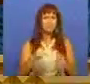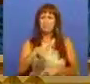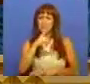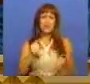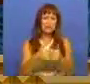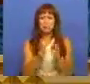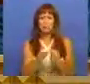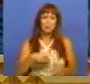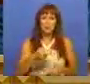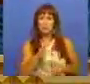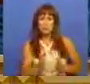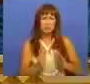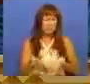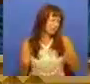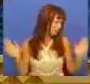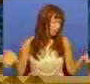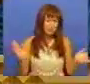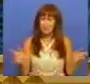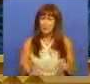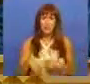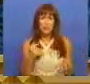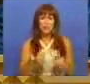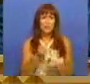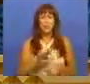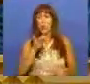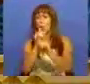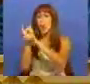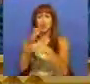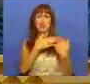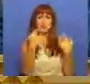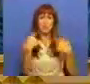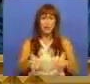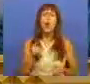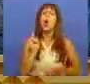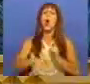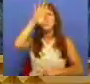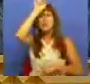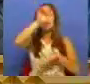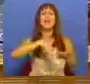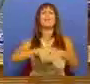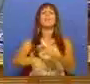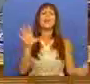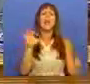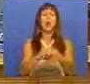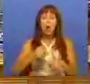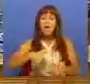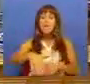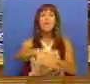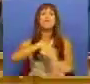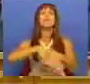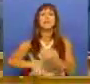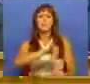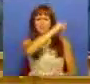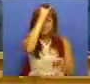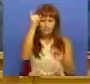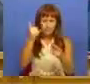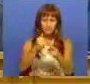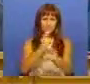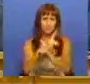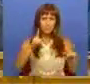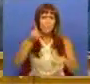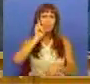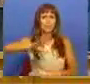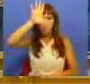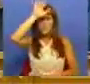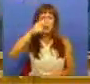estamos todos preocupados. Não adianta dizer que houve outros responsáveis. O que é que o Governo está a fazer? Ou vai fazer? Segundo, porque é que a